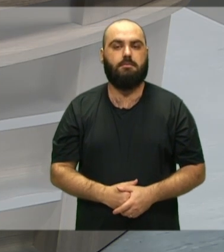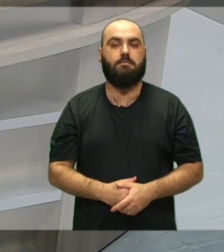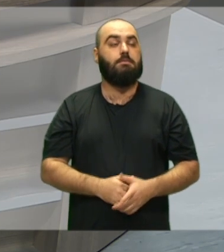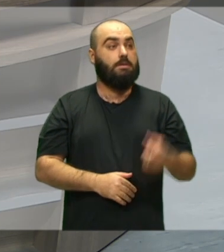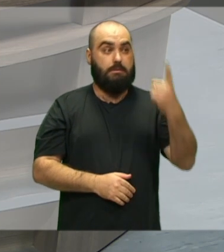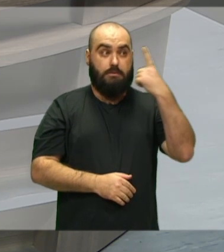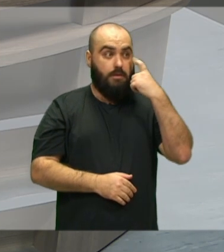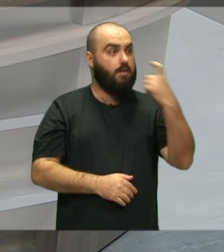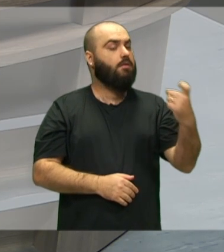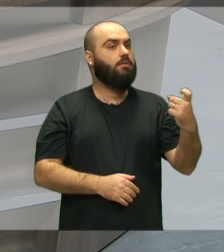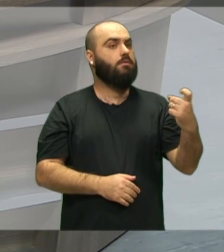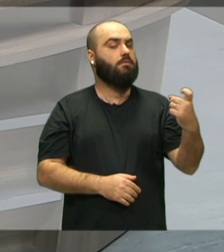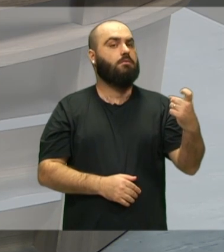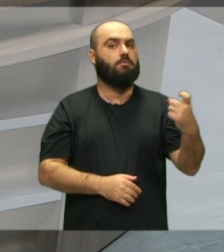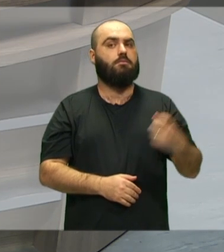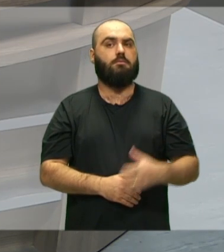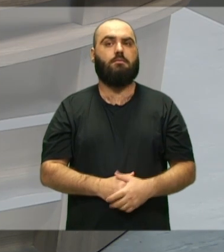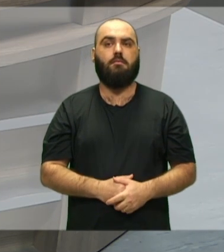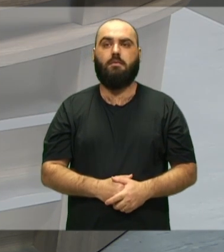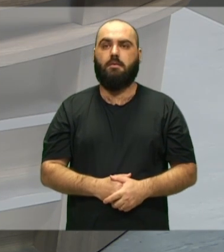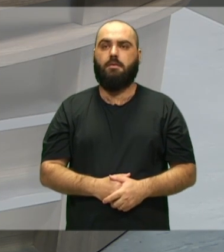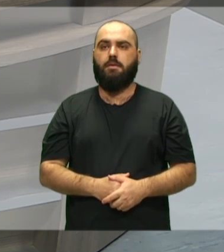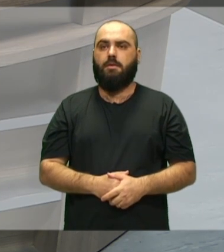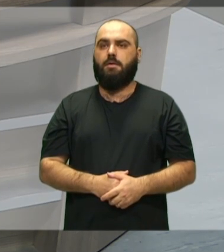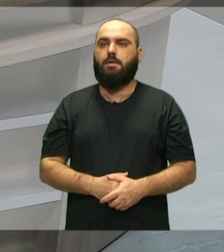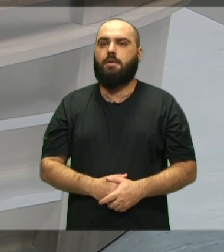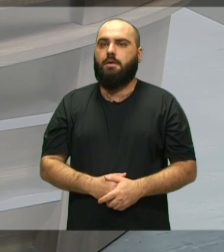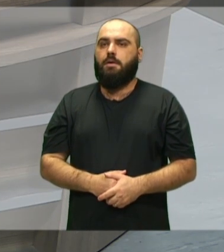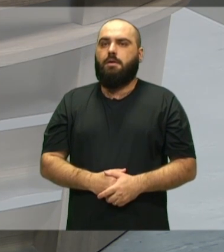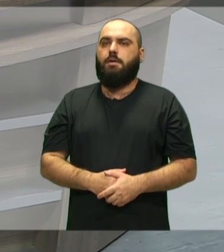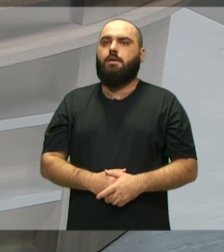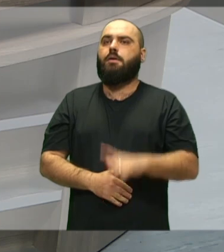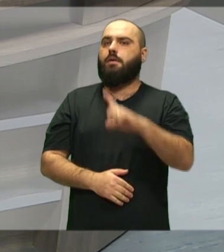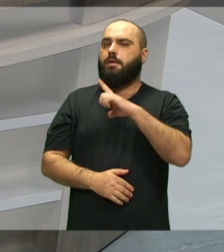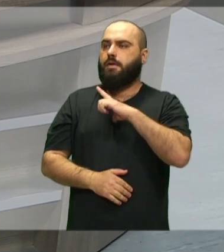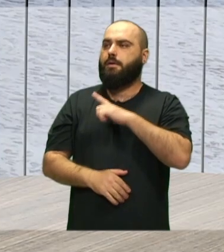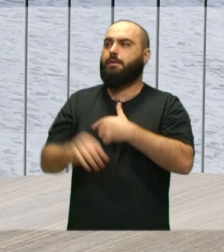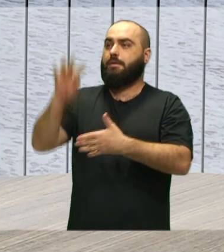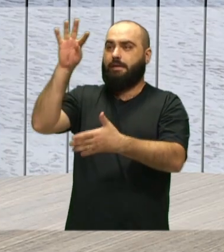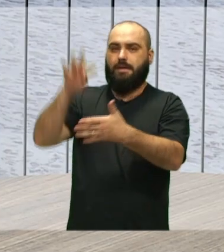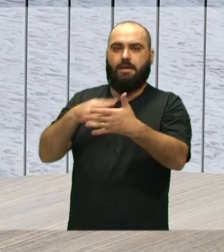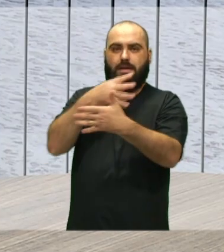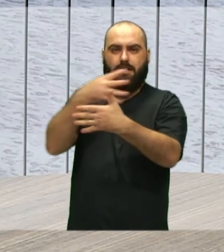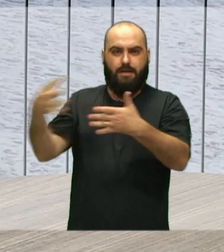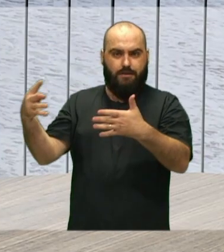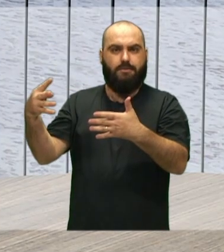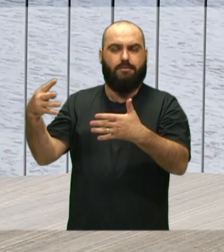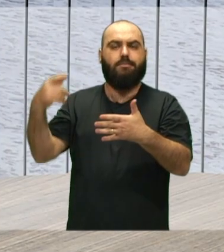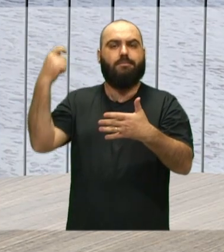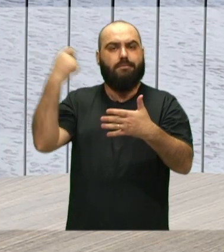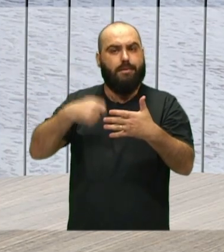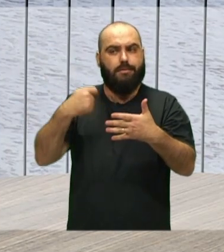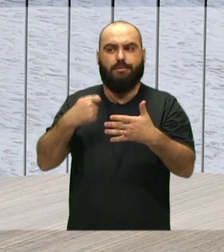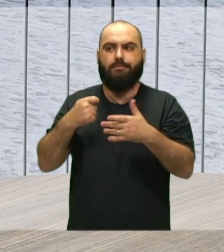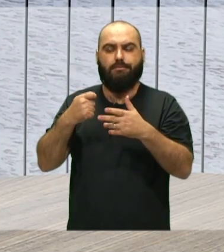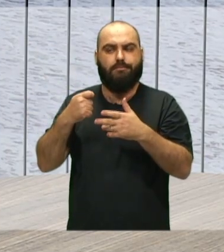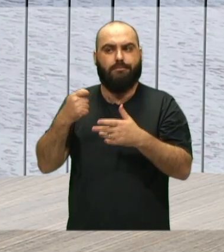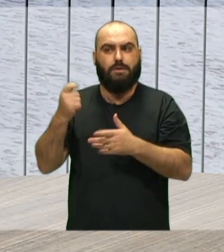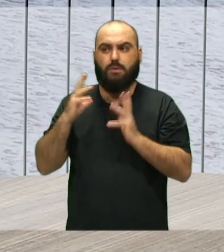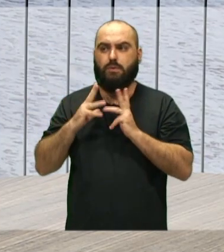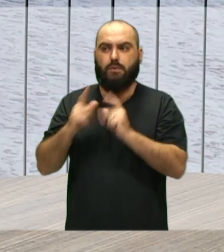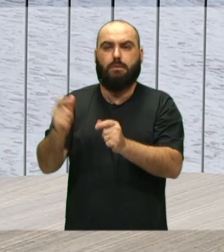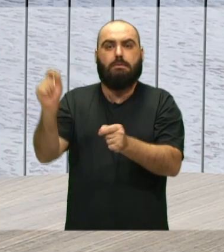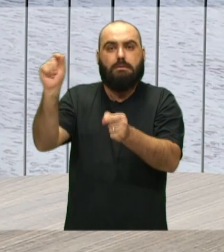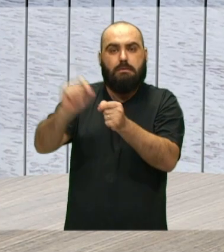seguinte, bem confortável para ler. Eu tive que quase não refazer o livro, mas refazer os gráficos, porque a gente sempre vai aprendendo, né, Liz? Eu